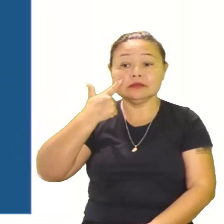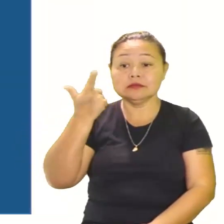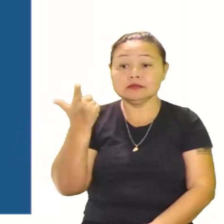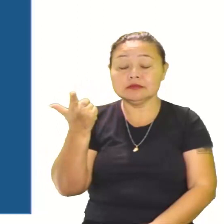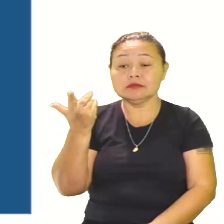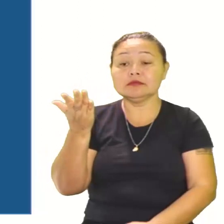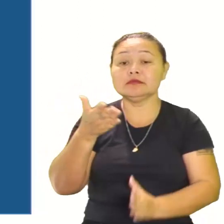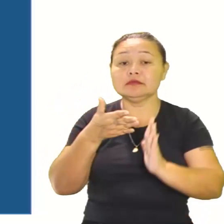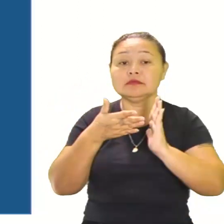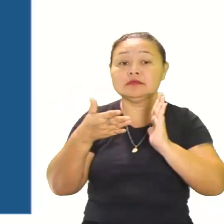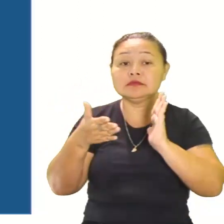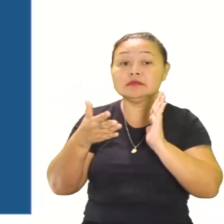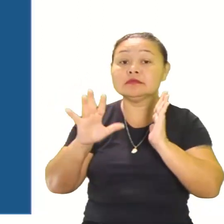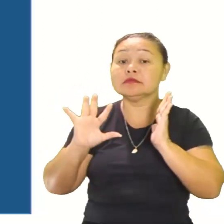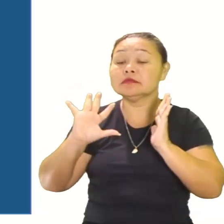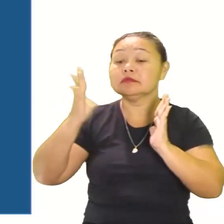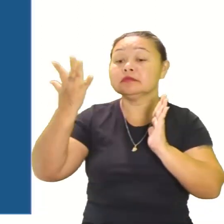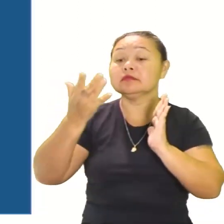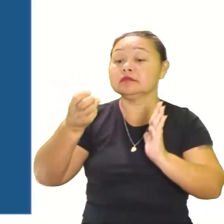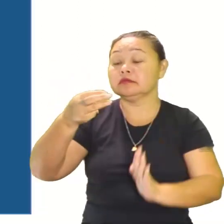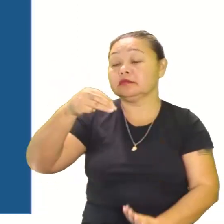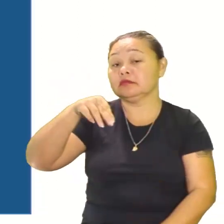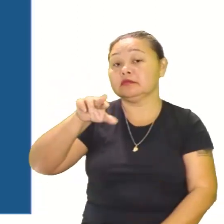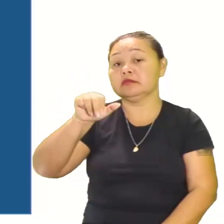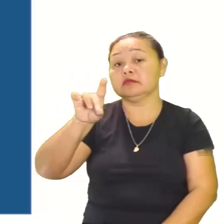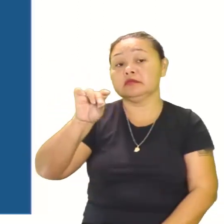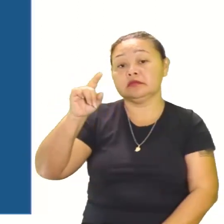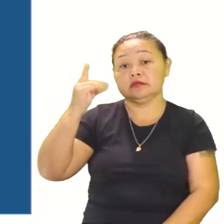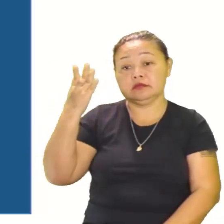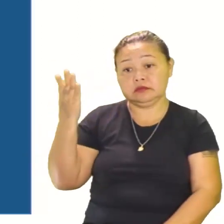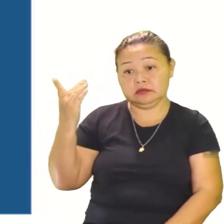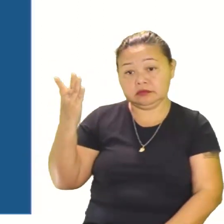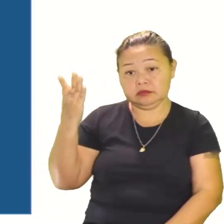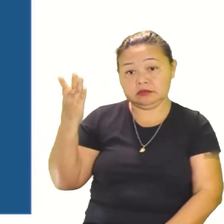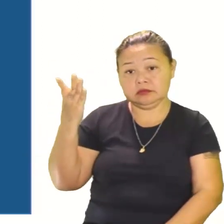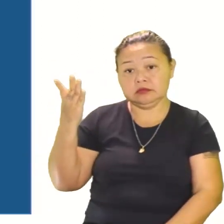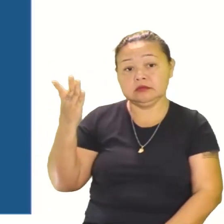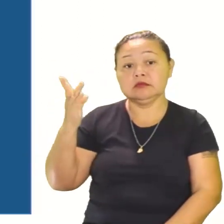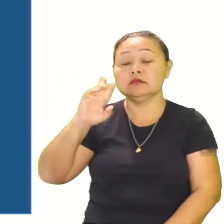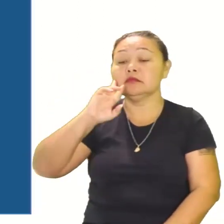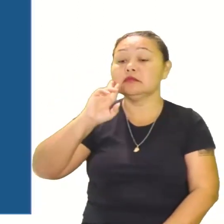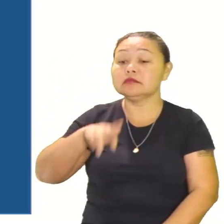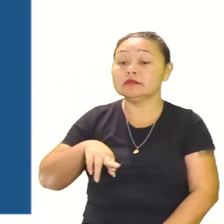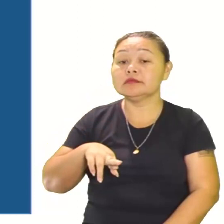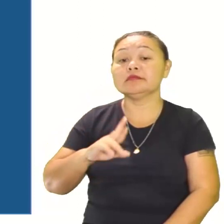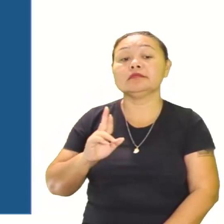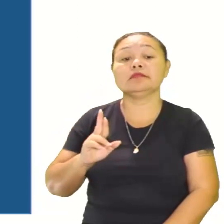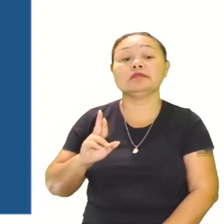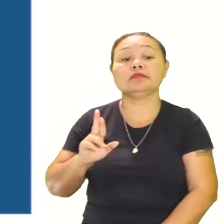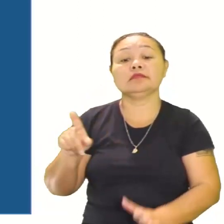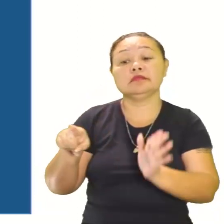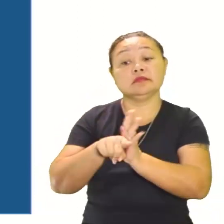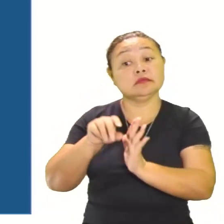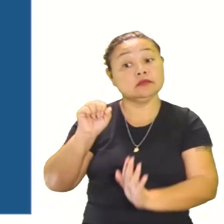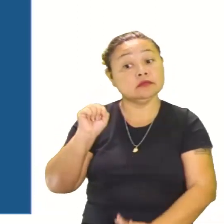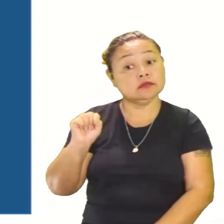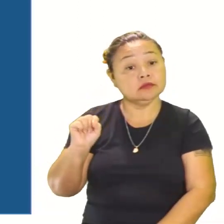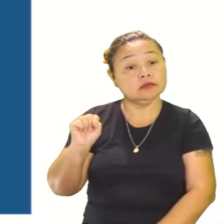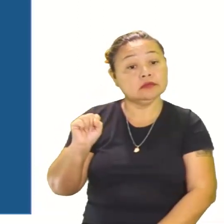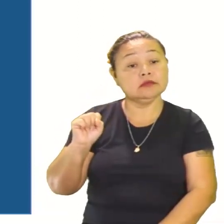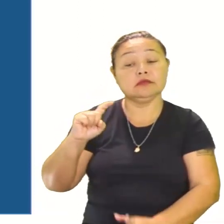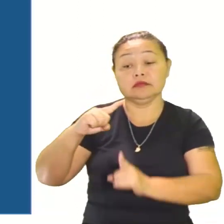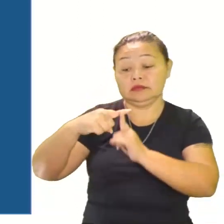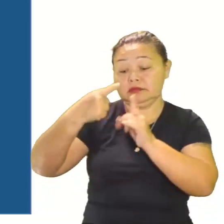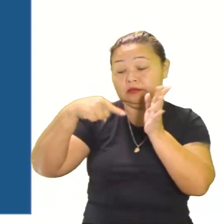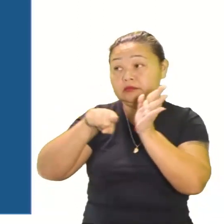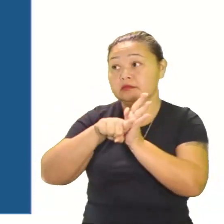na parte modular. Resolvendo o módulo abaixo, a resposta é menos